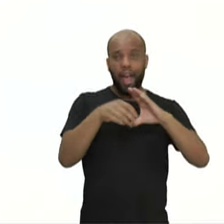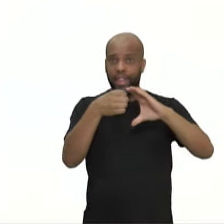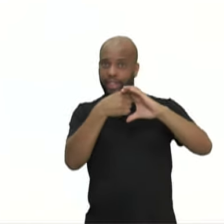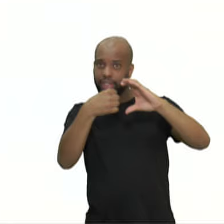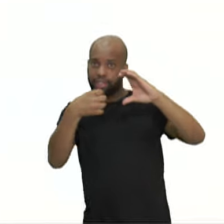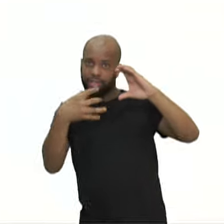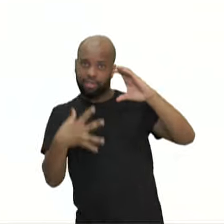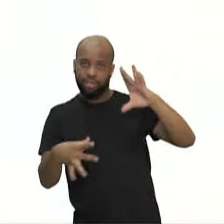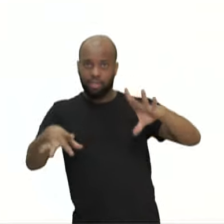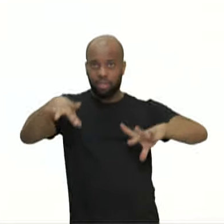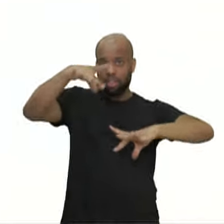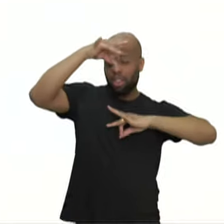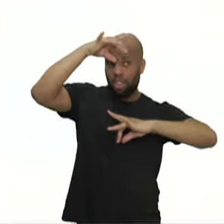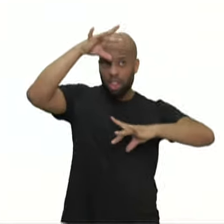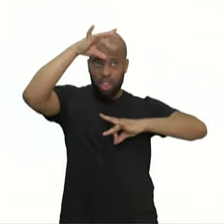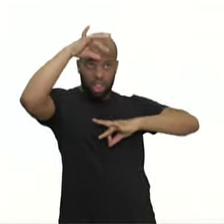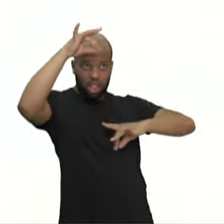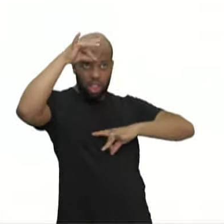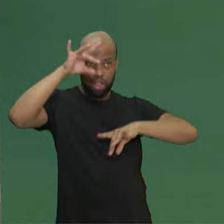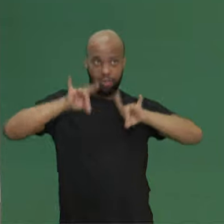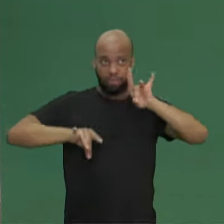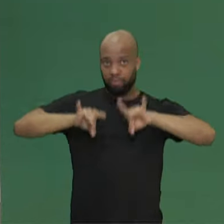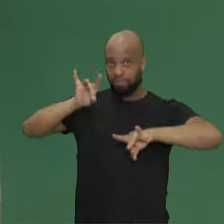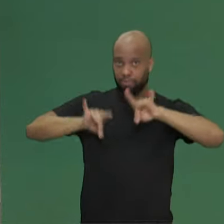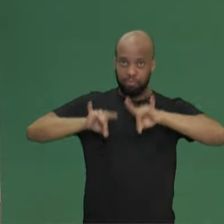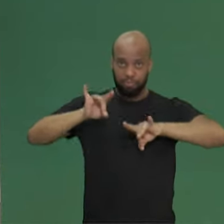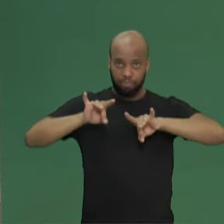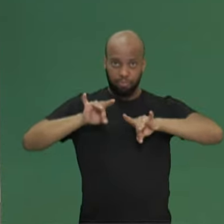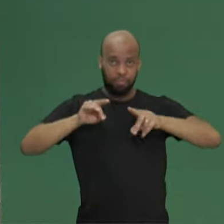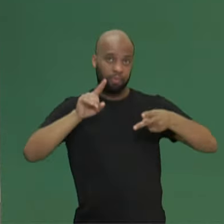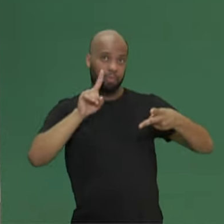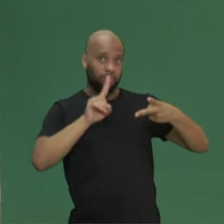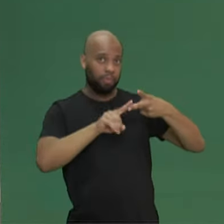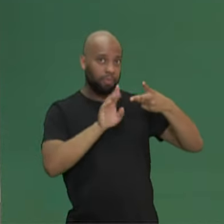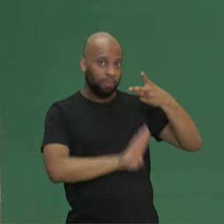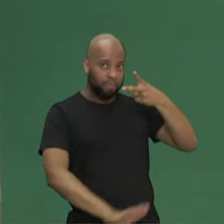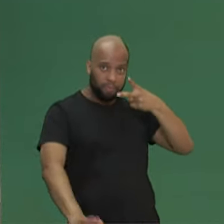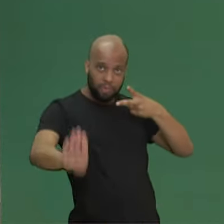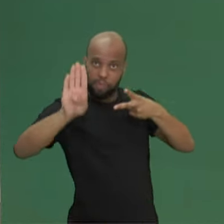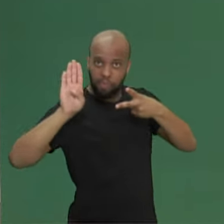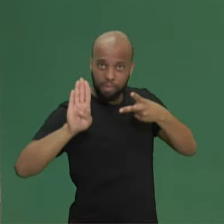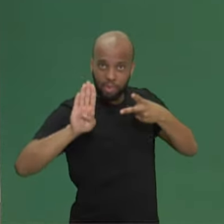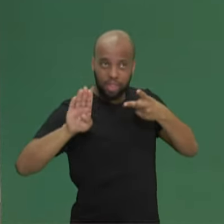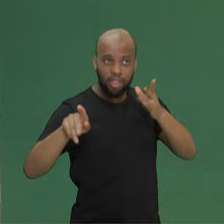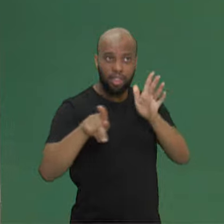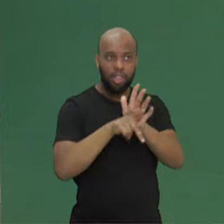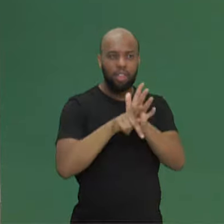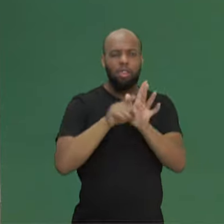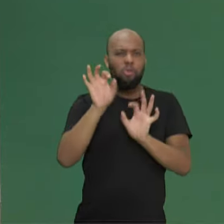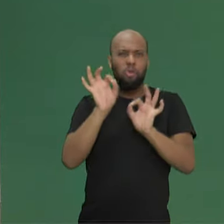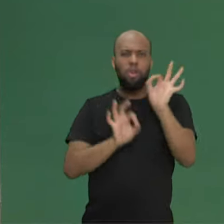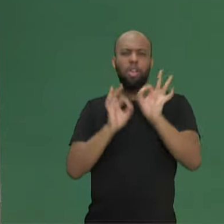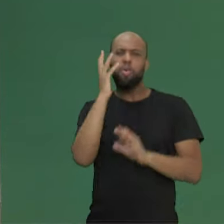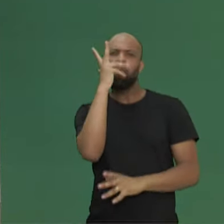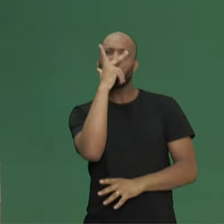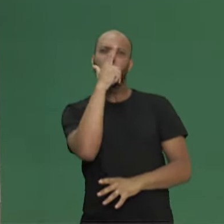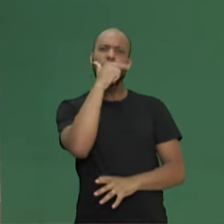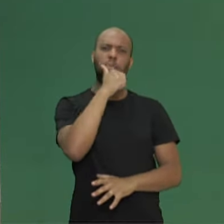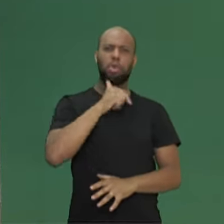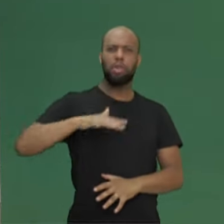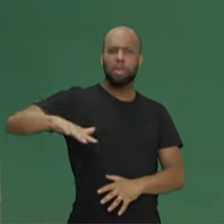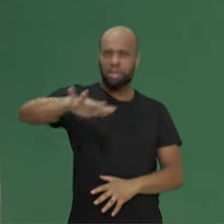as personagens do espetáculo teatral. Letra B. Para enfeitar a cena